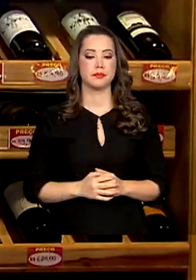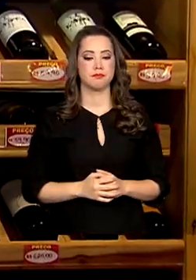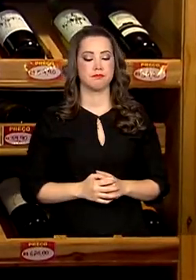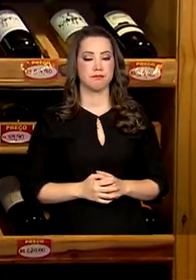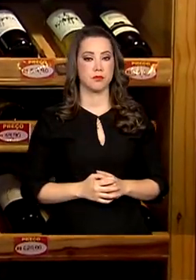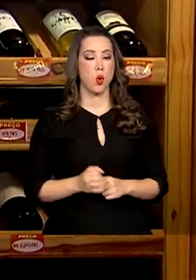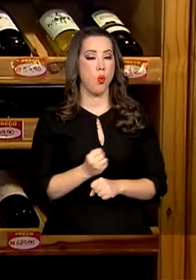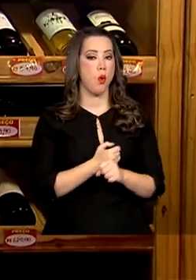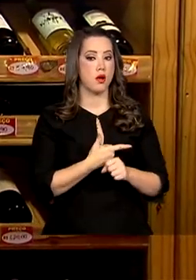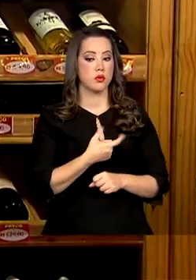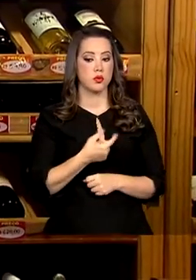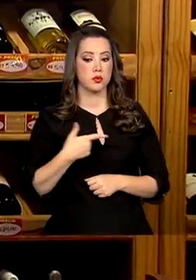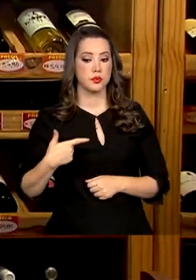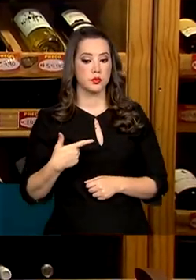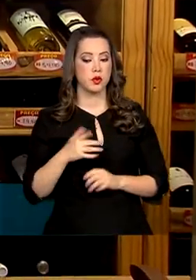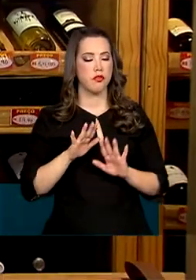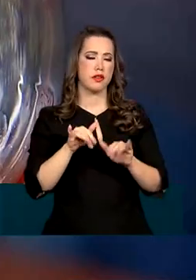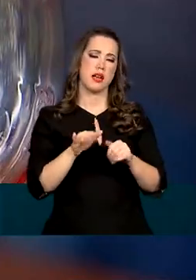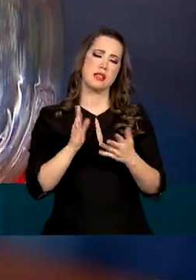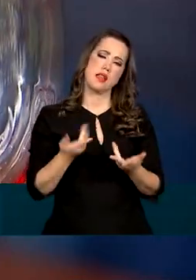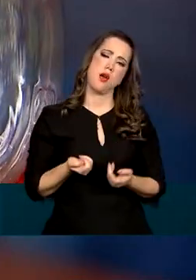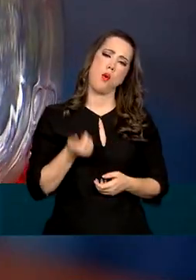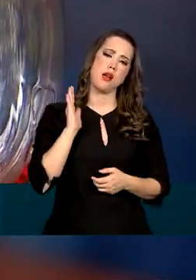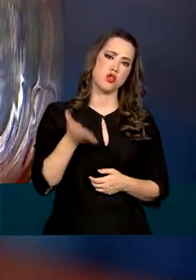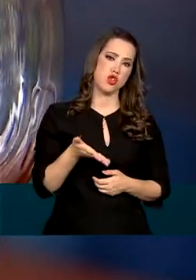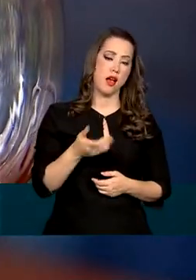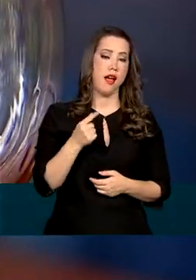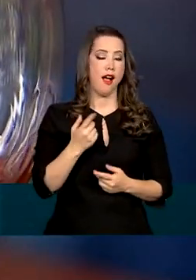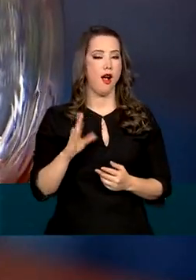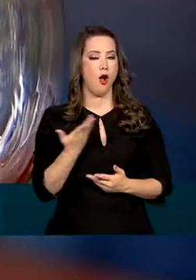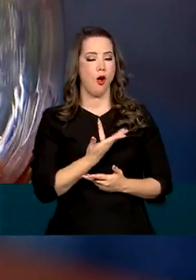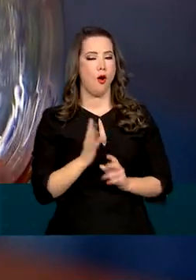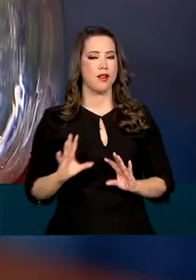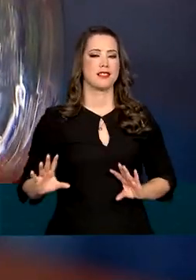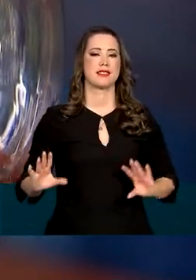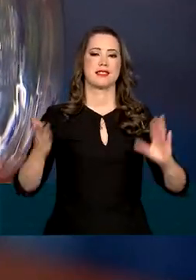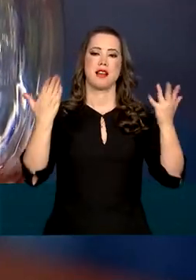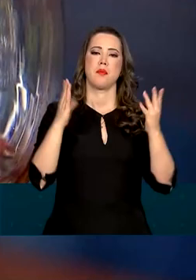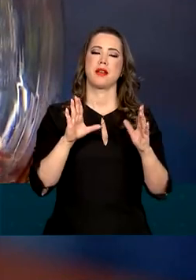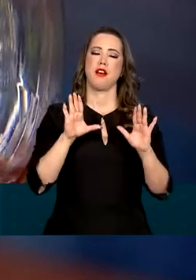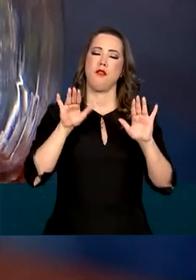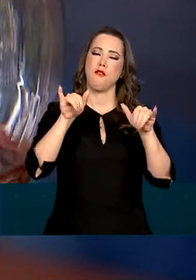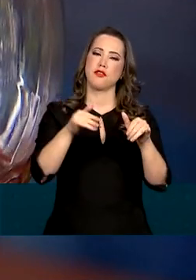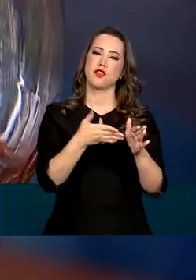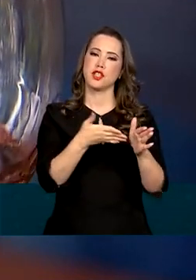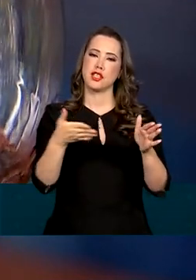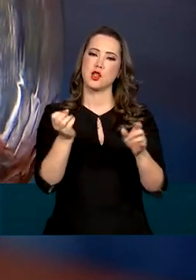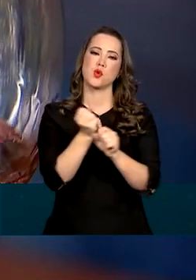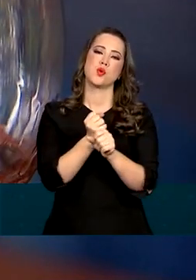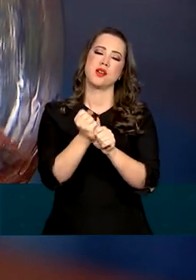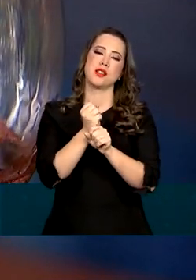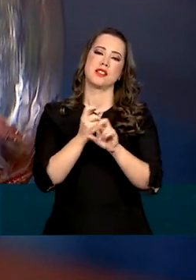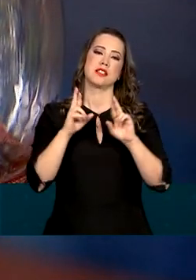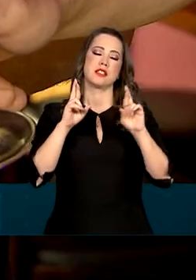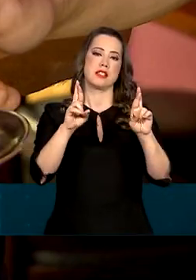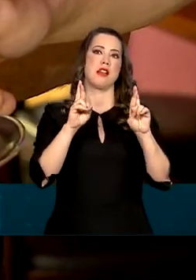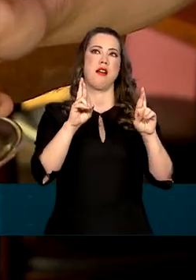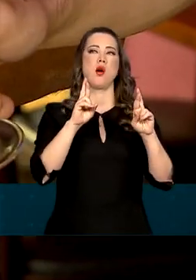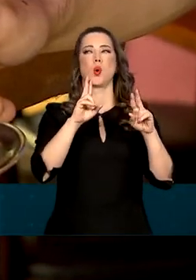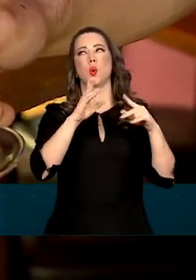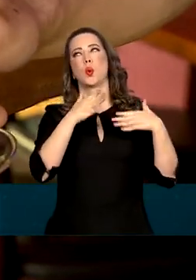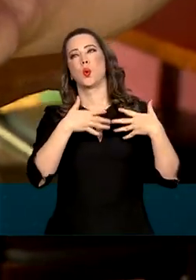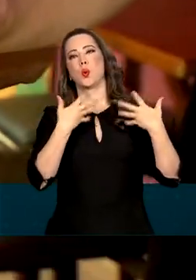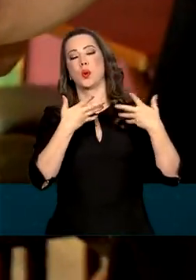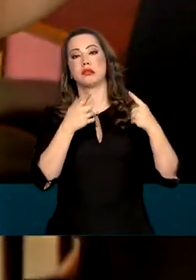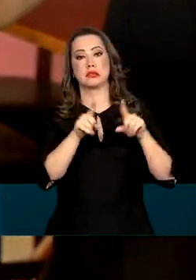2022 está acabando é hora de Celebrar o fim de um ciclo e renovar as esperanças e